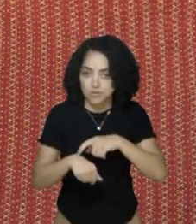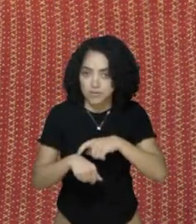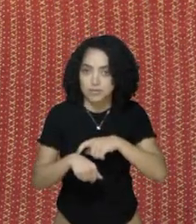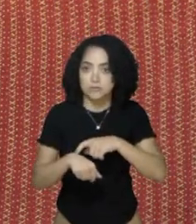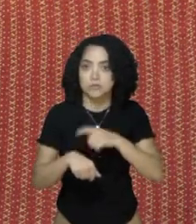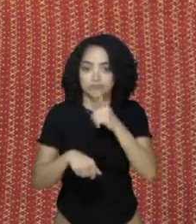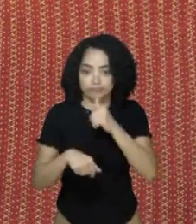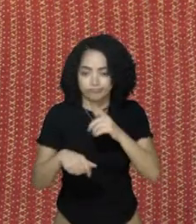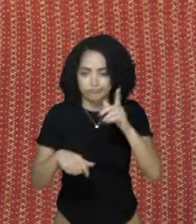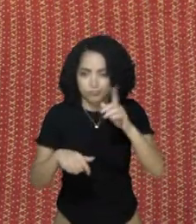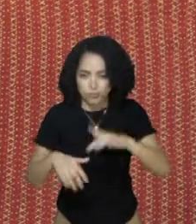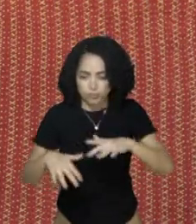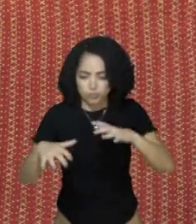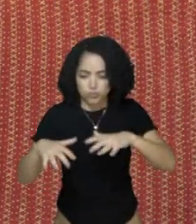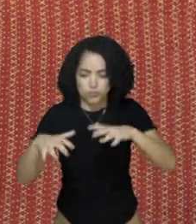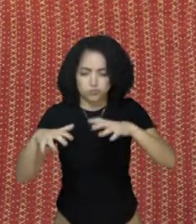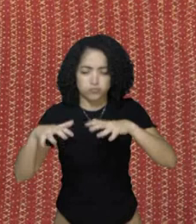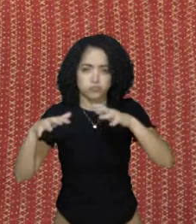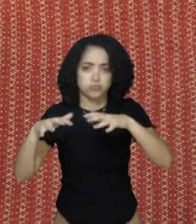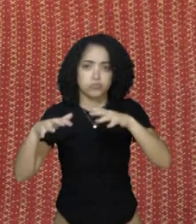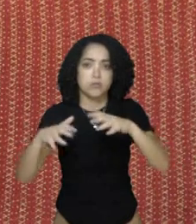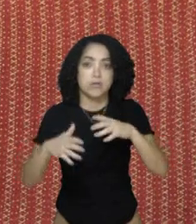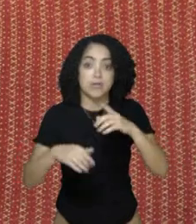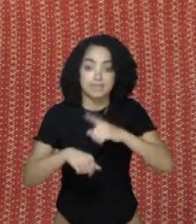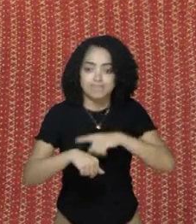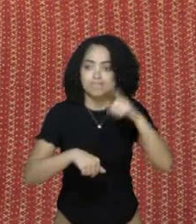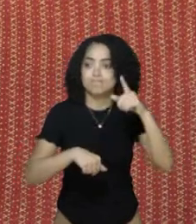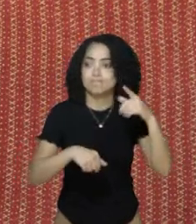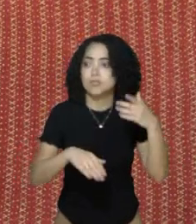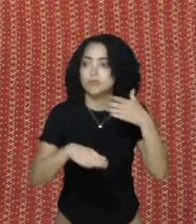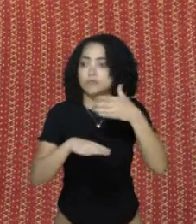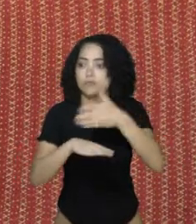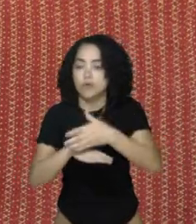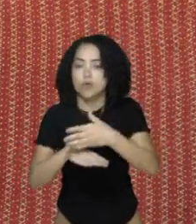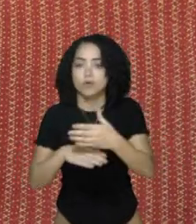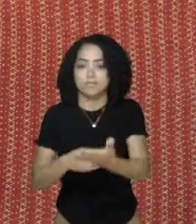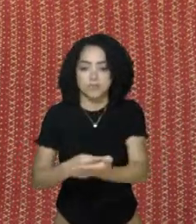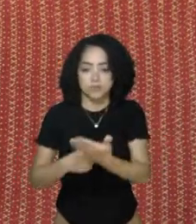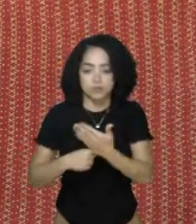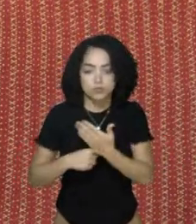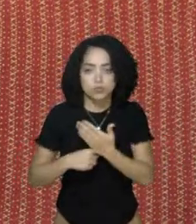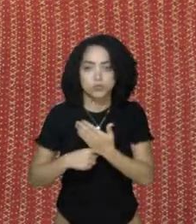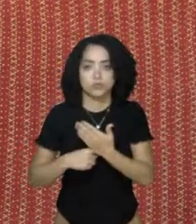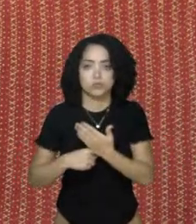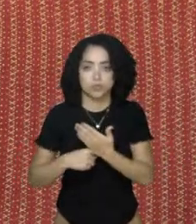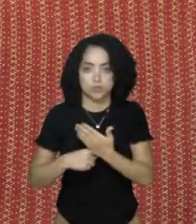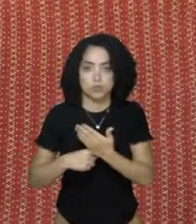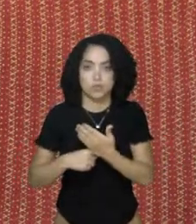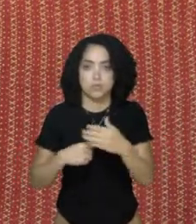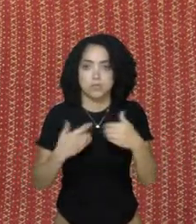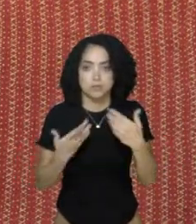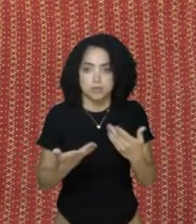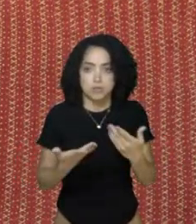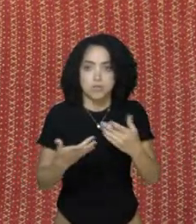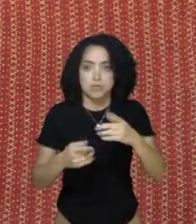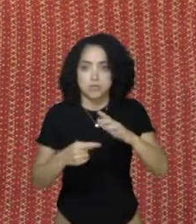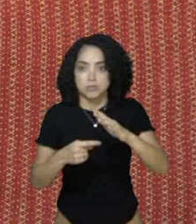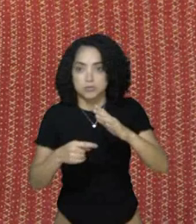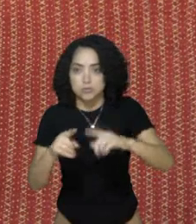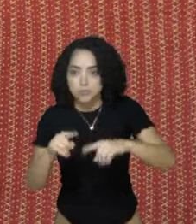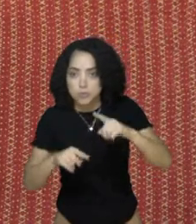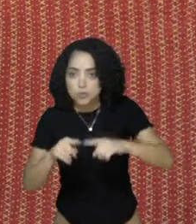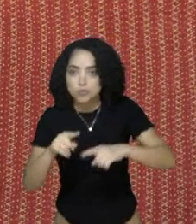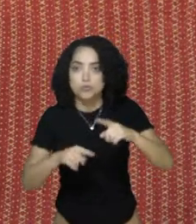enchentes, ele prontamente nos socorreu e promoveu a disposição de produtos no mais